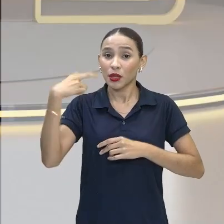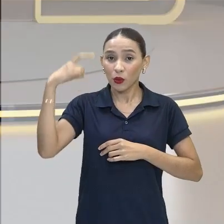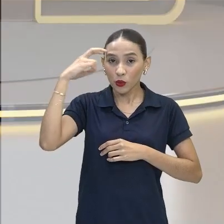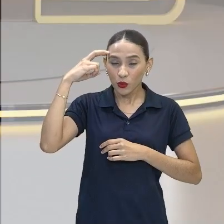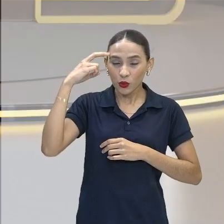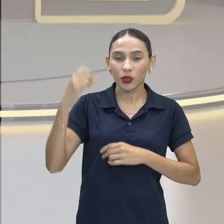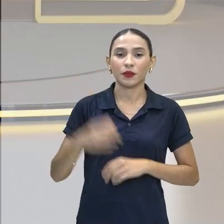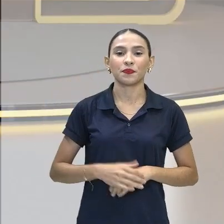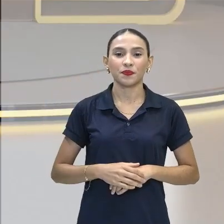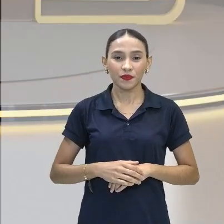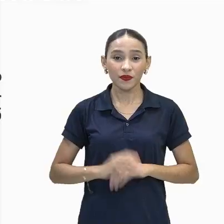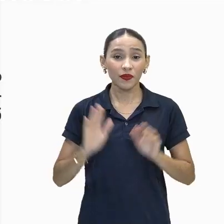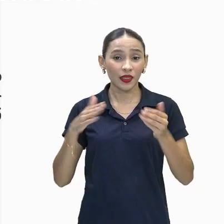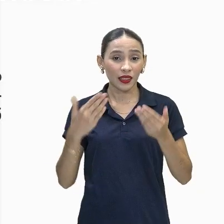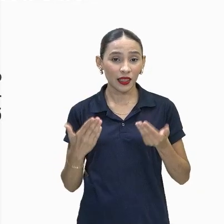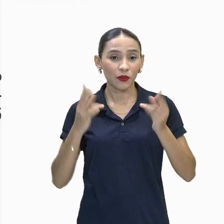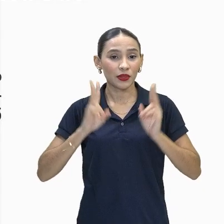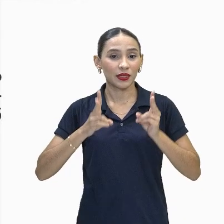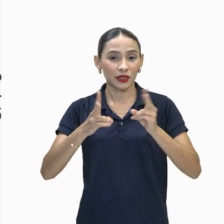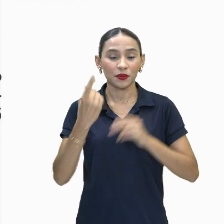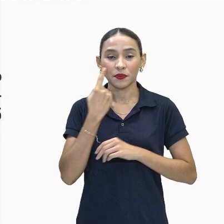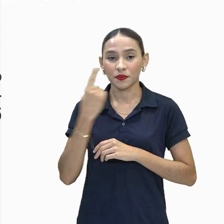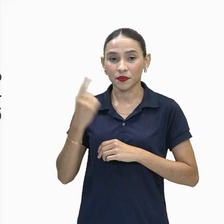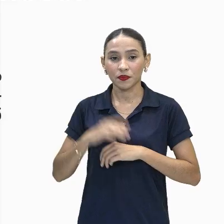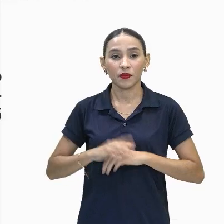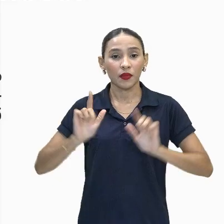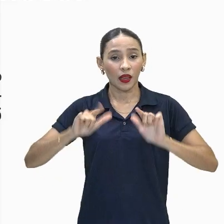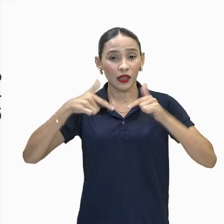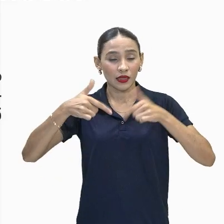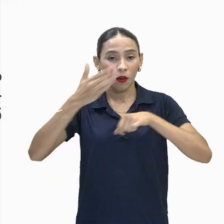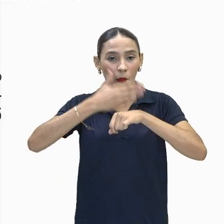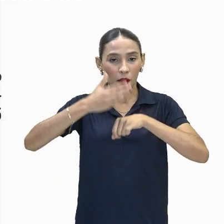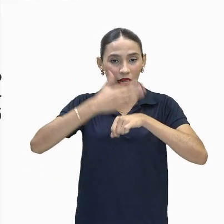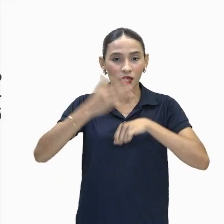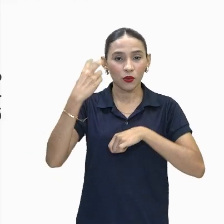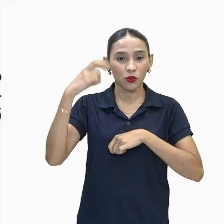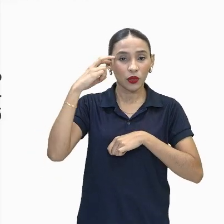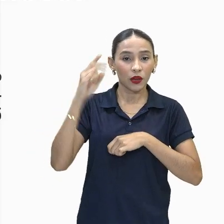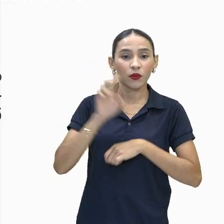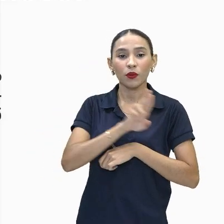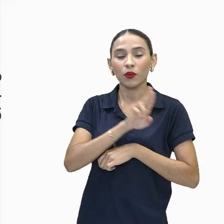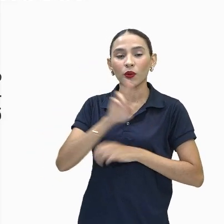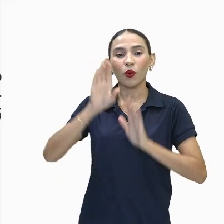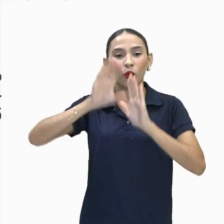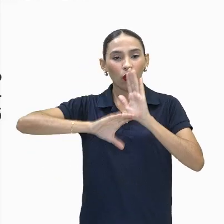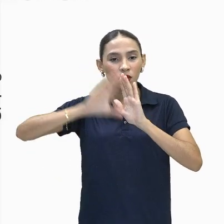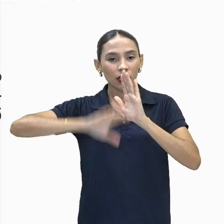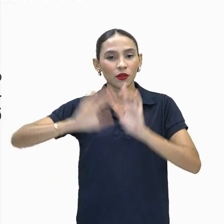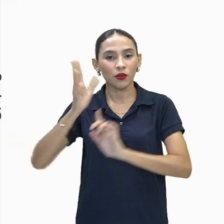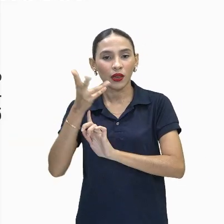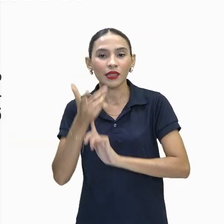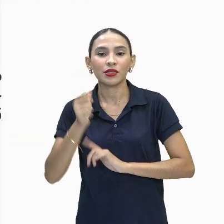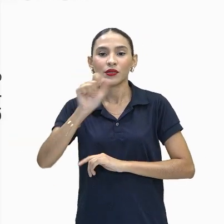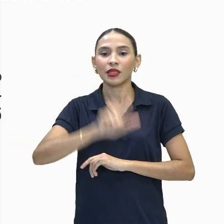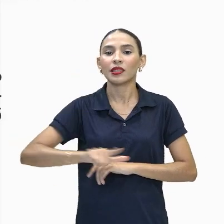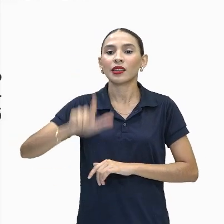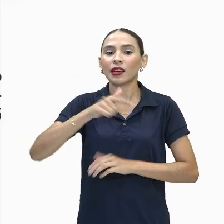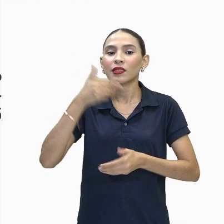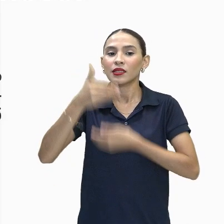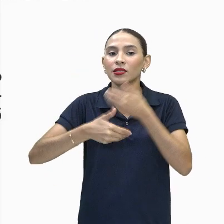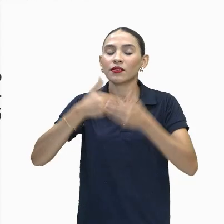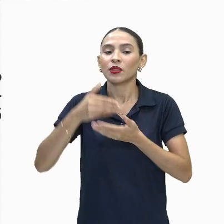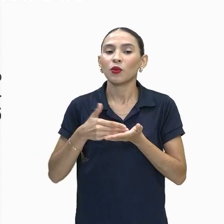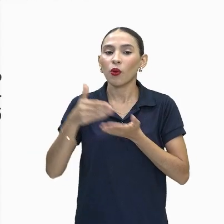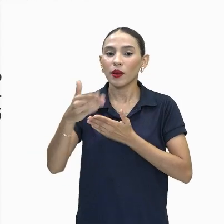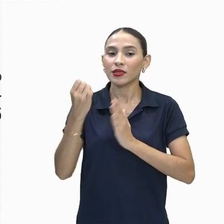nacional. Então, seguindo adiante, o movimento antropofágico é esse conceito artístico-literário desenvolvido no